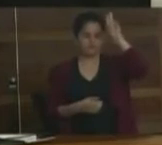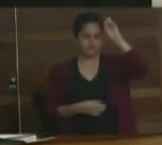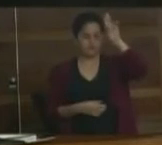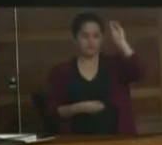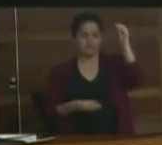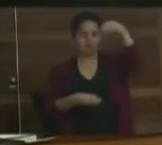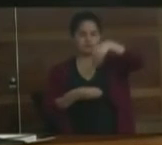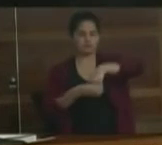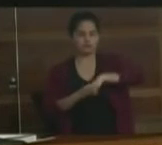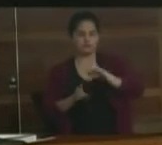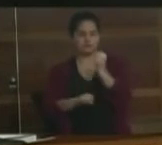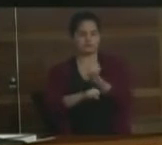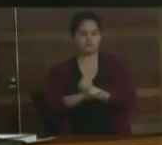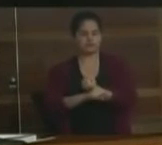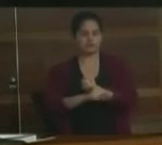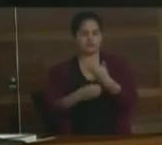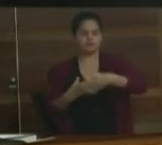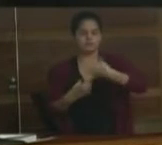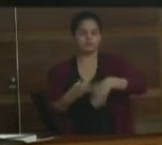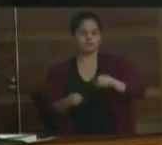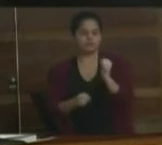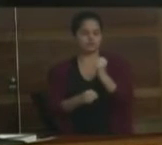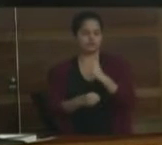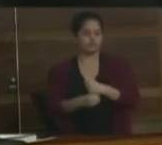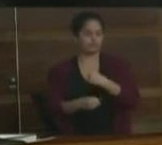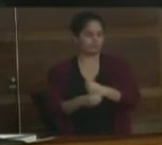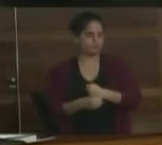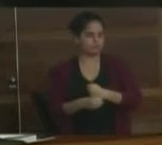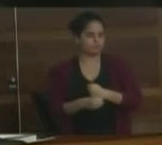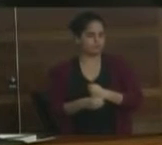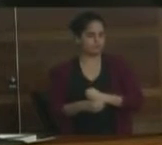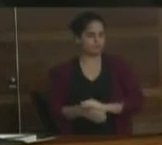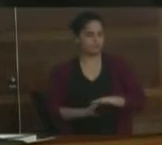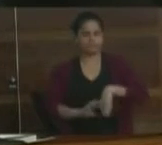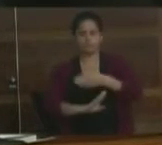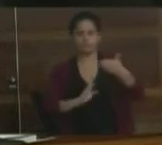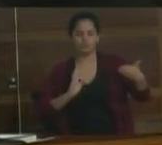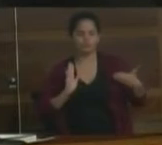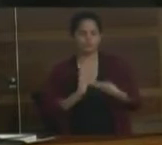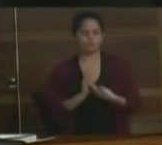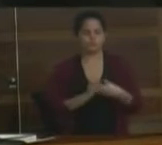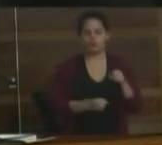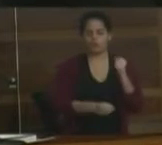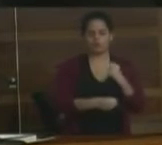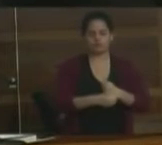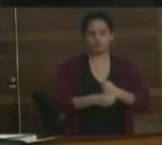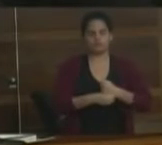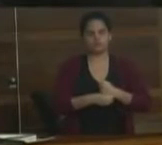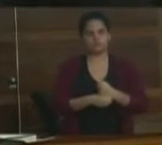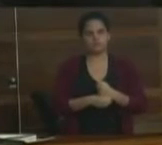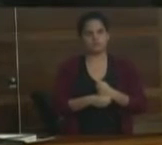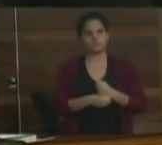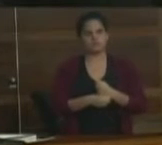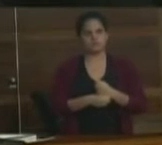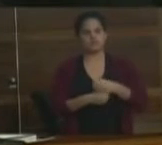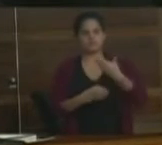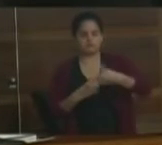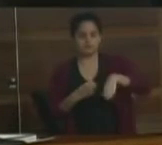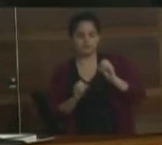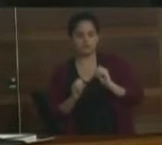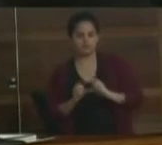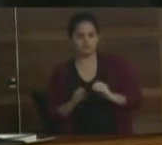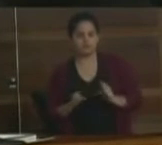da secretaria de obras desenvolvimento né urbano todas as ações de obras da cerca de educação estão